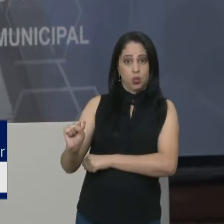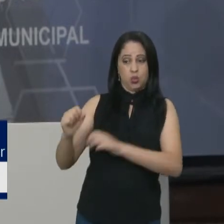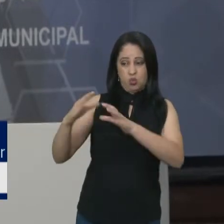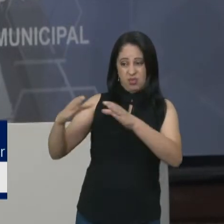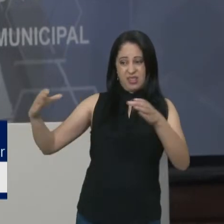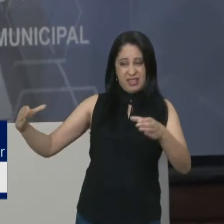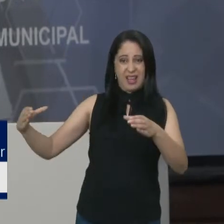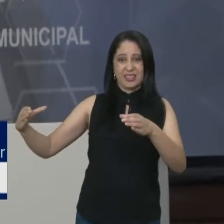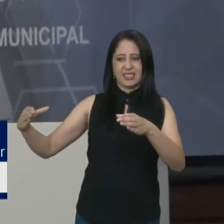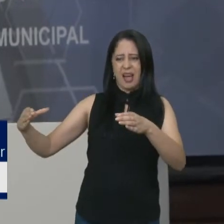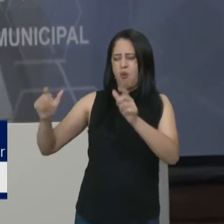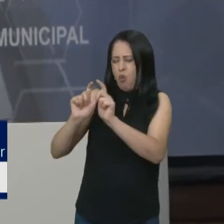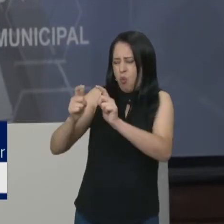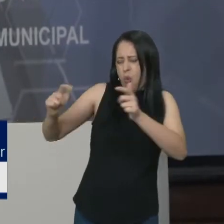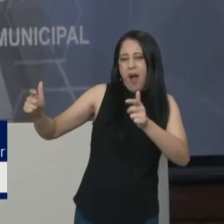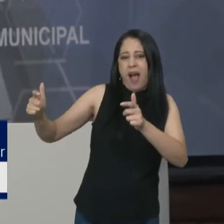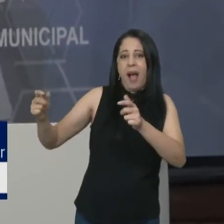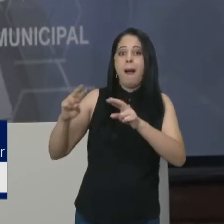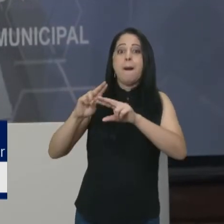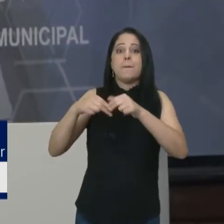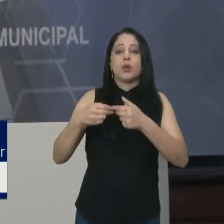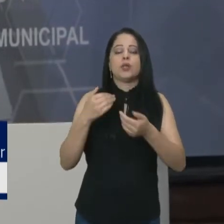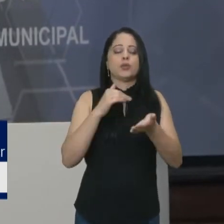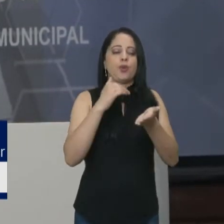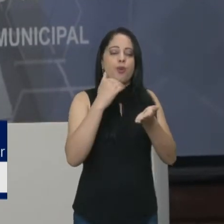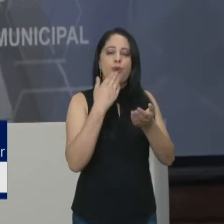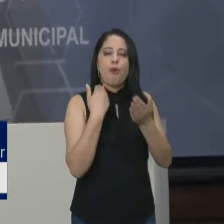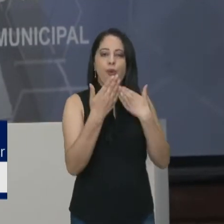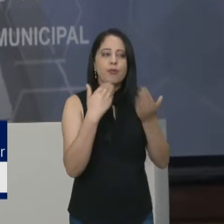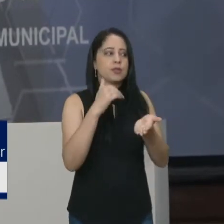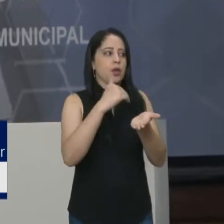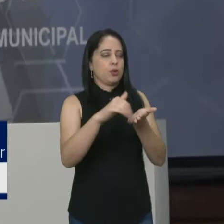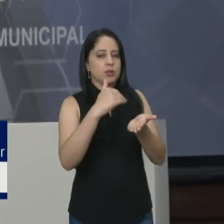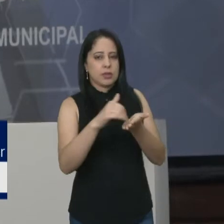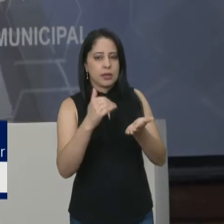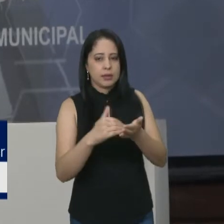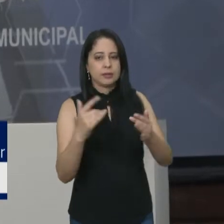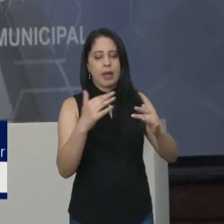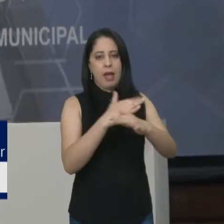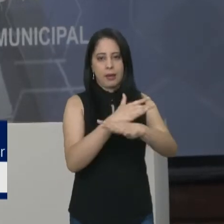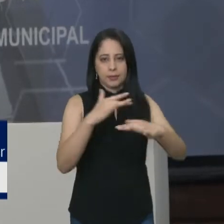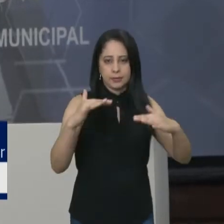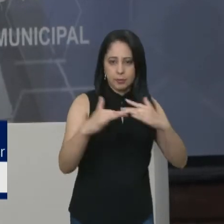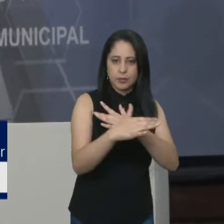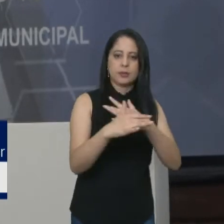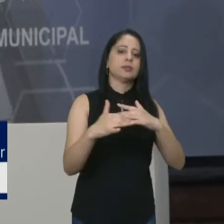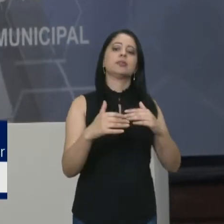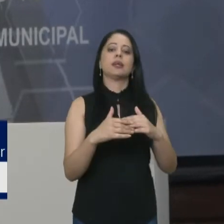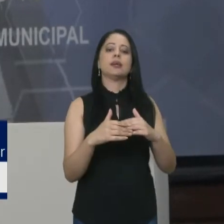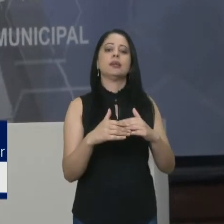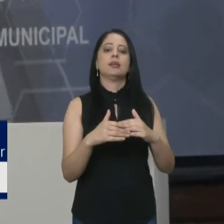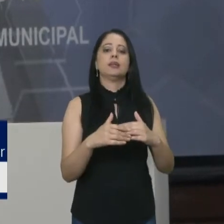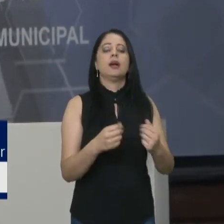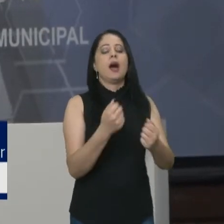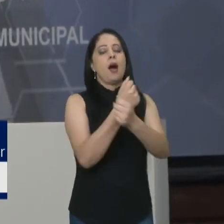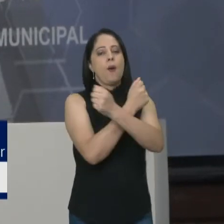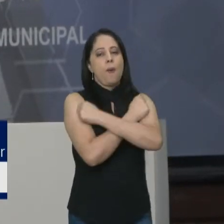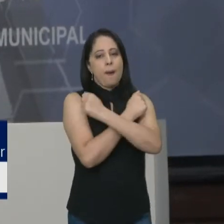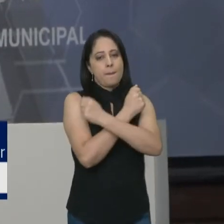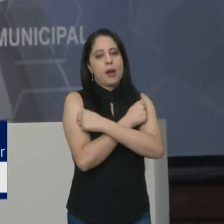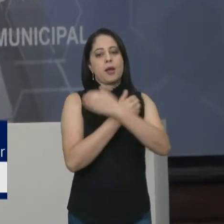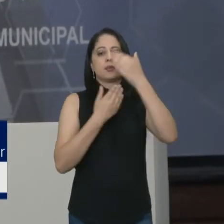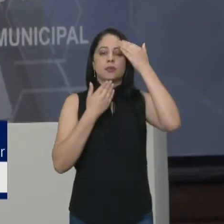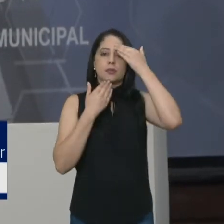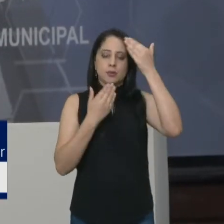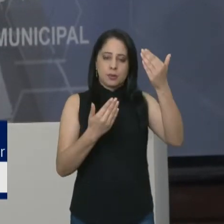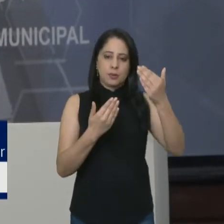com secretários, principalmente da mobilidade, que tem nos atendido, e eu quero aqui deixar os meus agradecimentos. Estamos